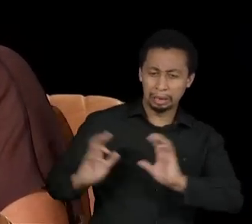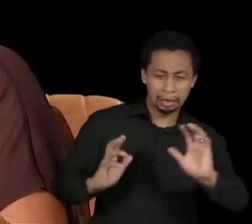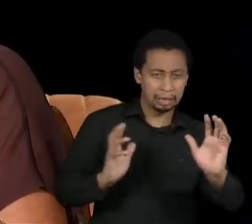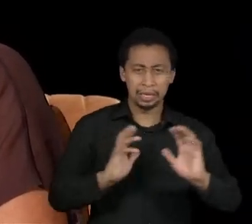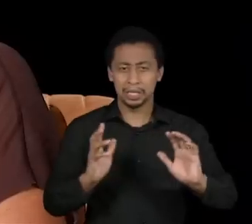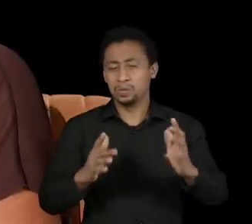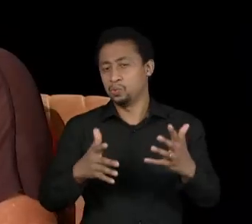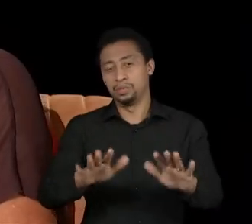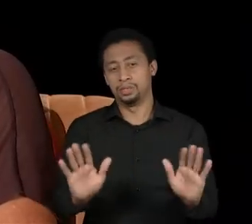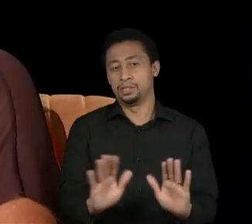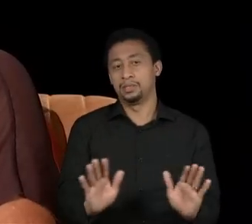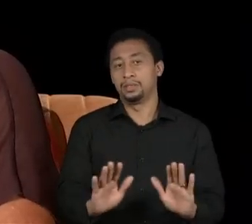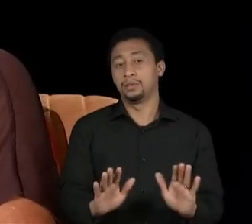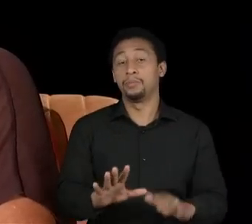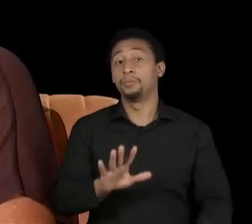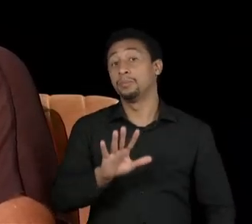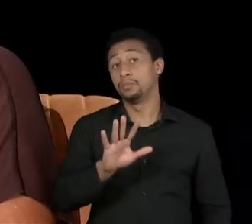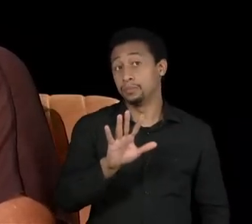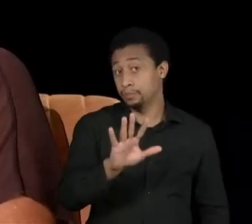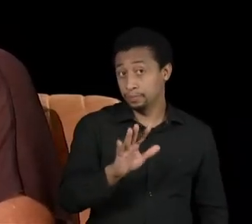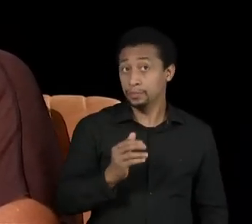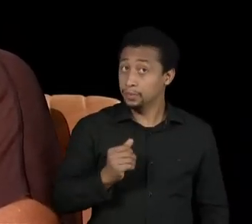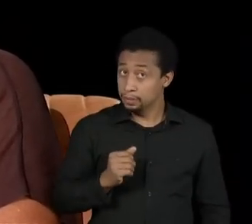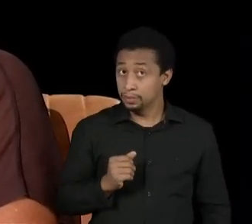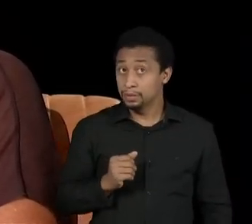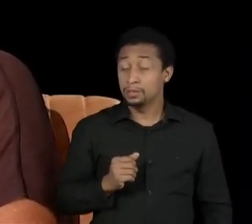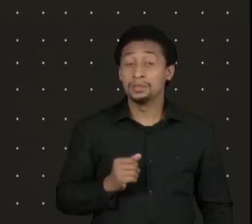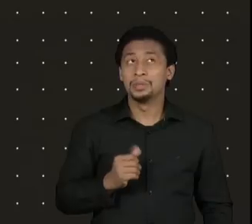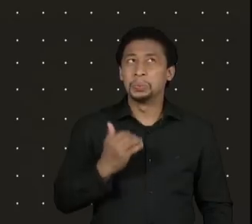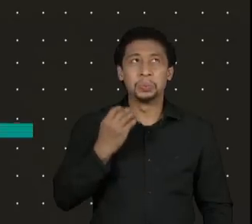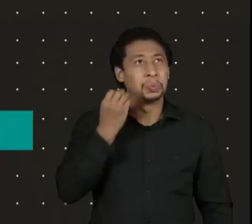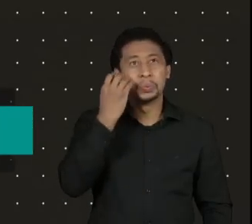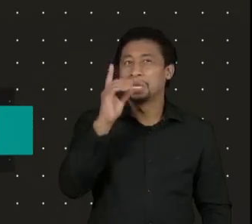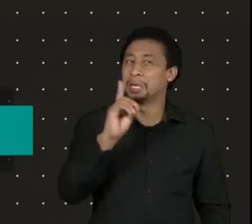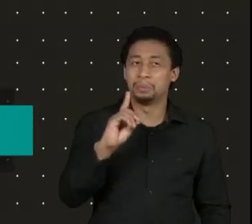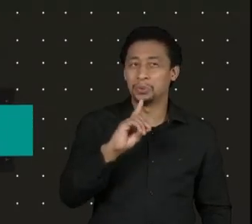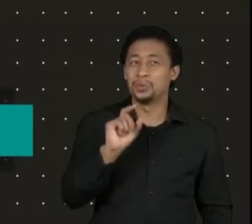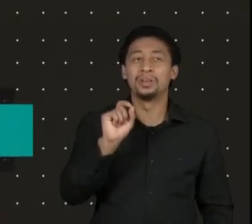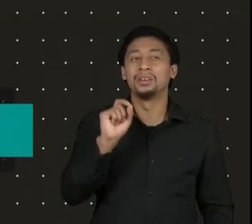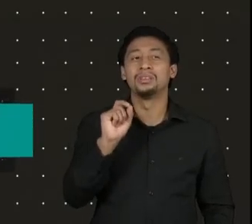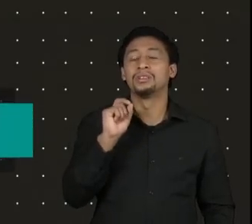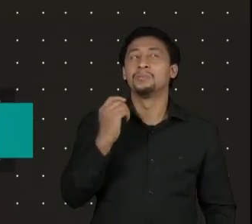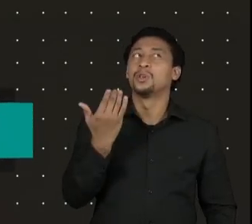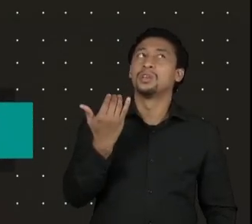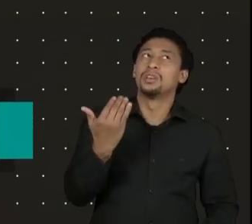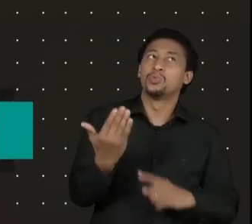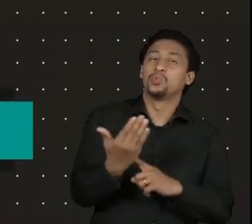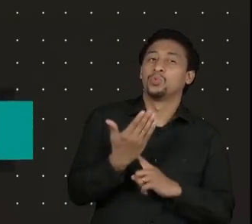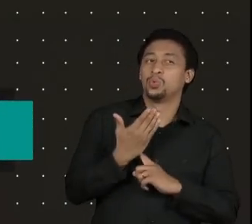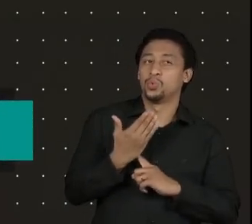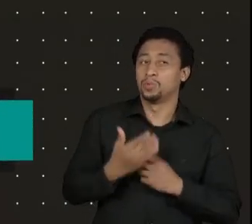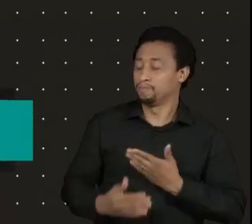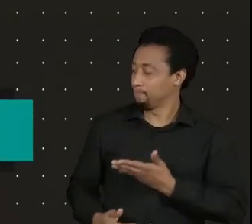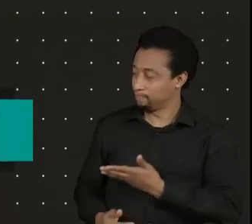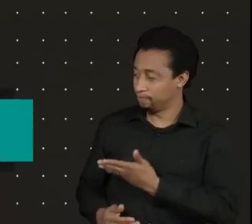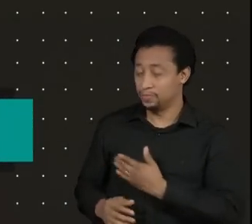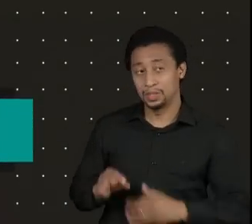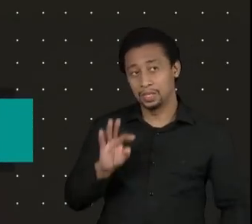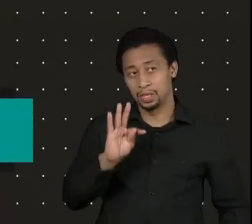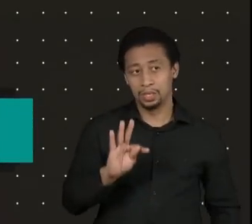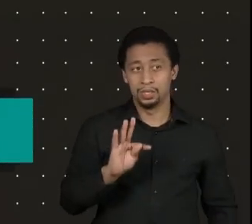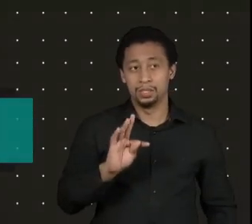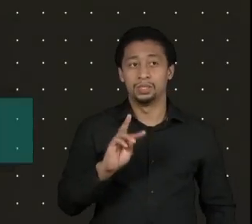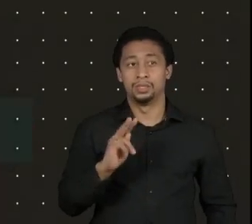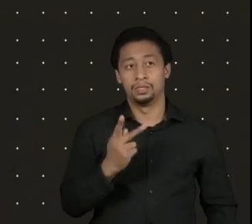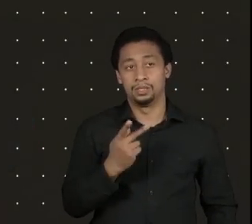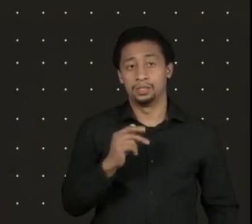noção. Eu só me lembro que quem conseguiu isso para mim foi o Tiago de Mello. A gente estava foi